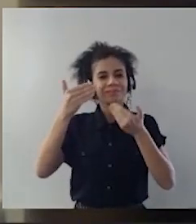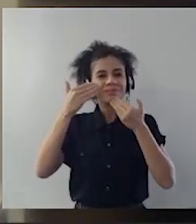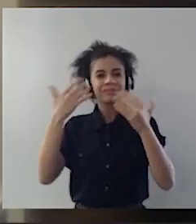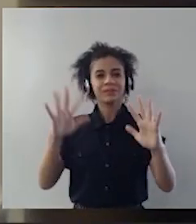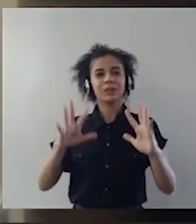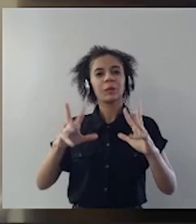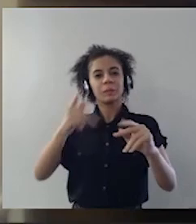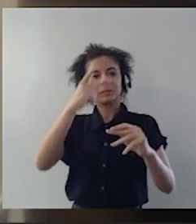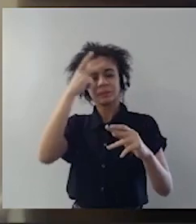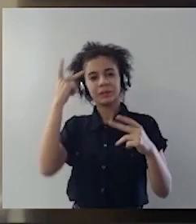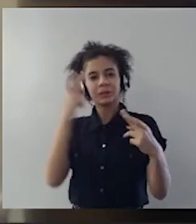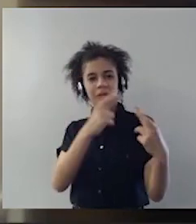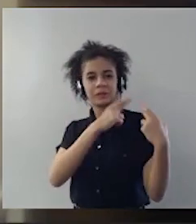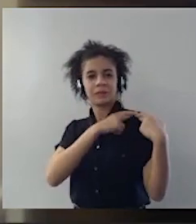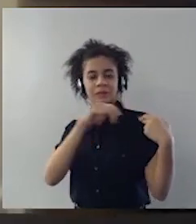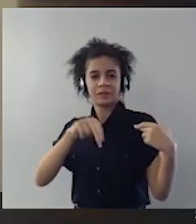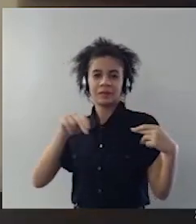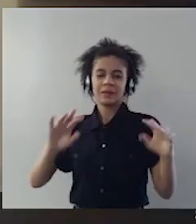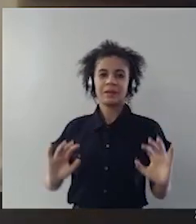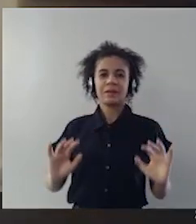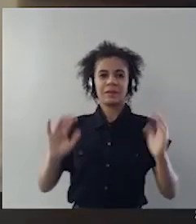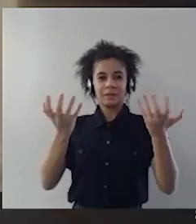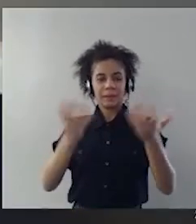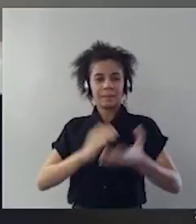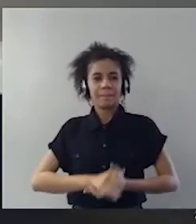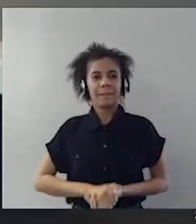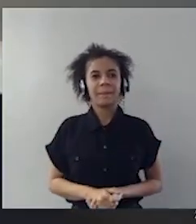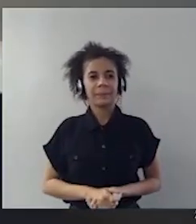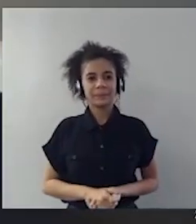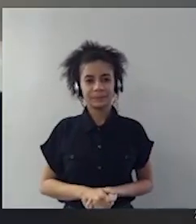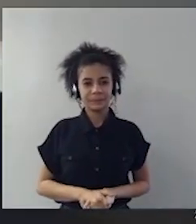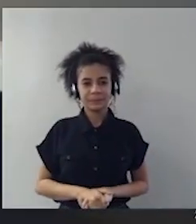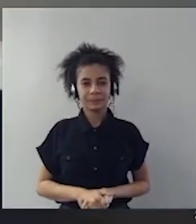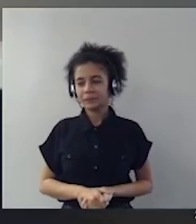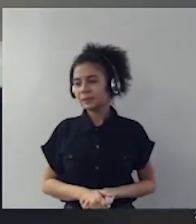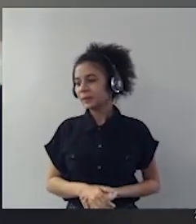a todos os responsáveis pelo evento. Boa tarde. Boa tarde.